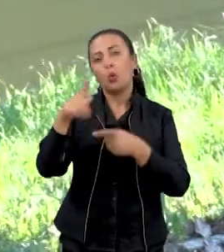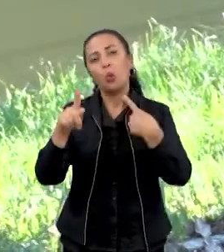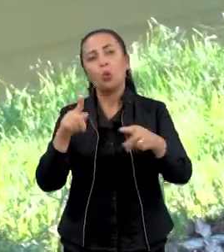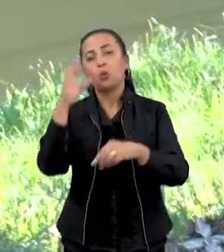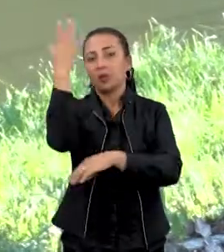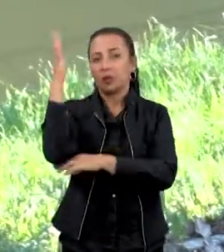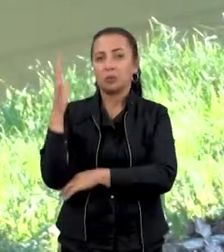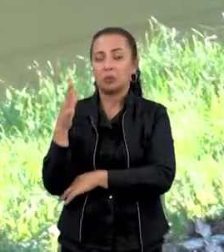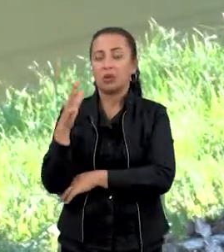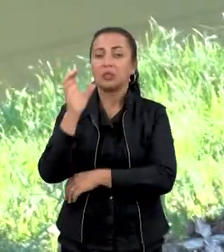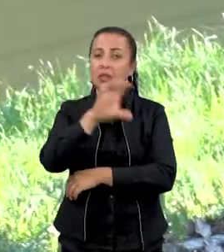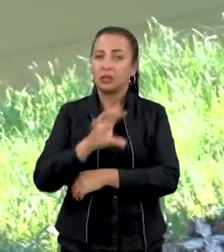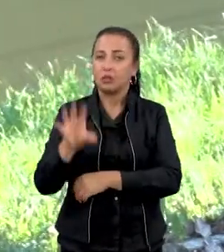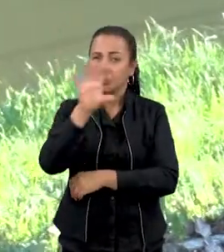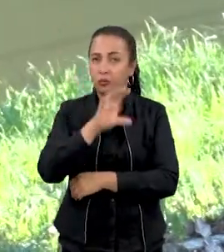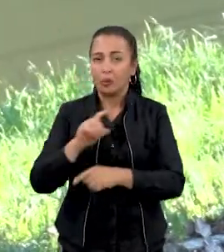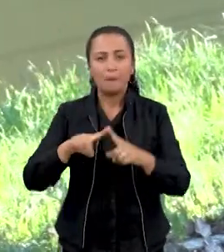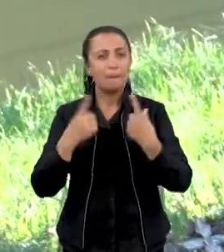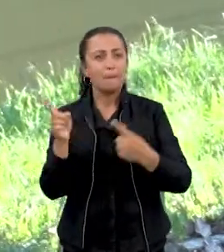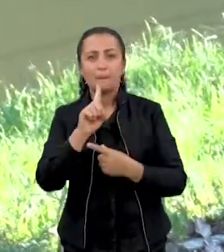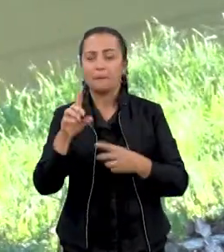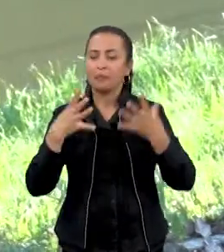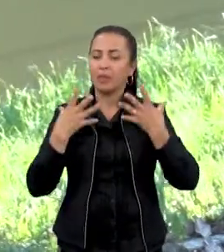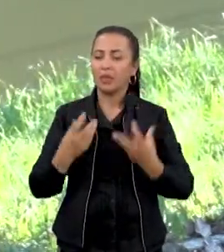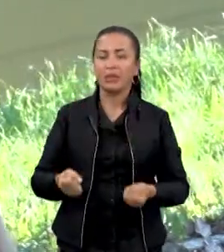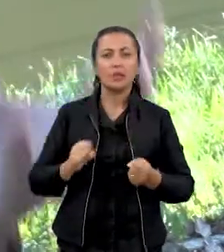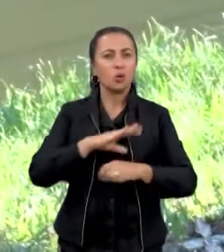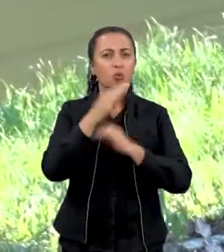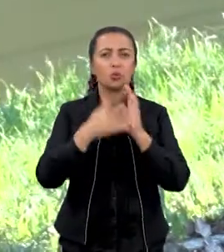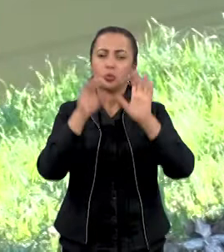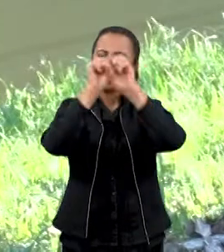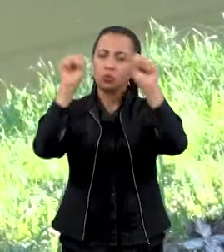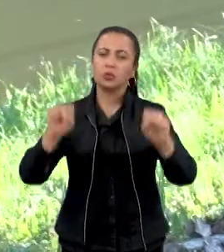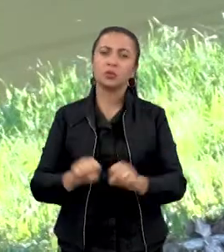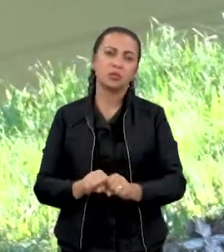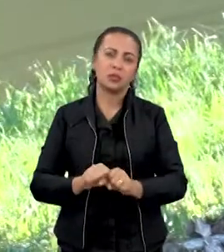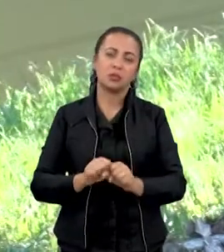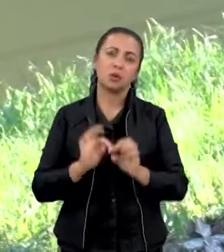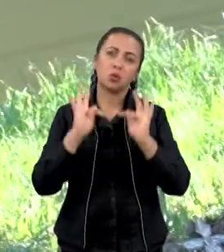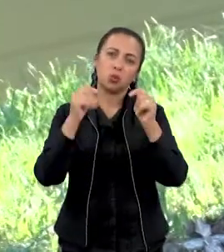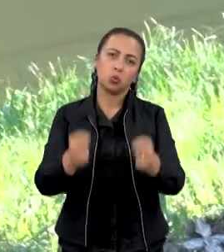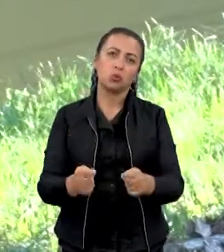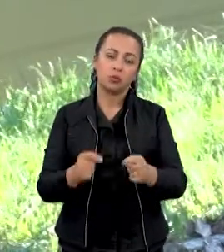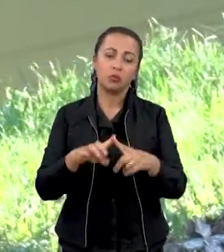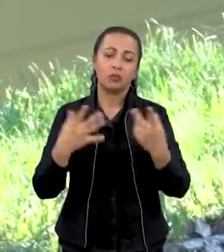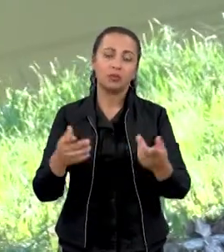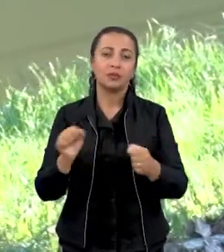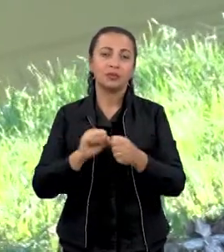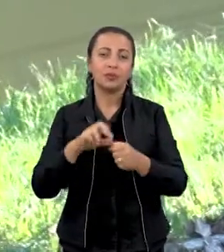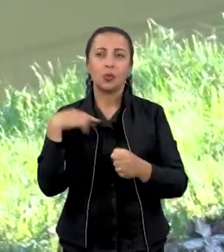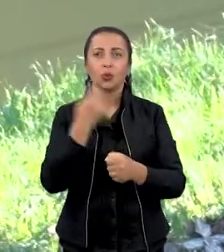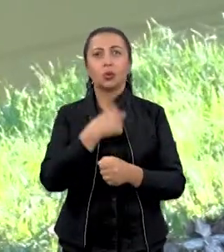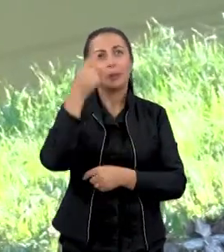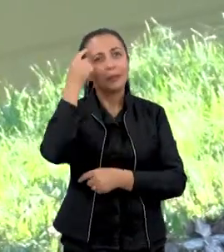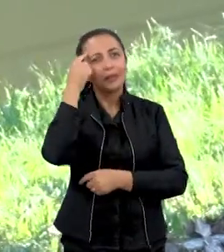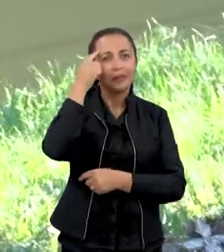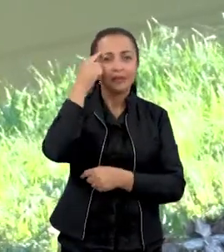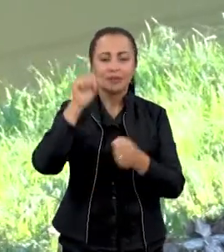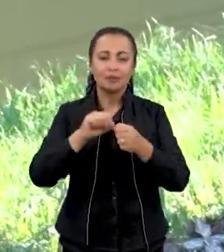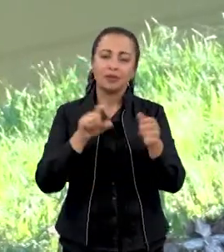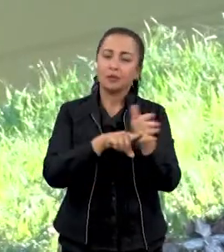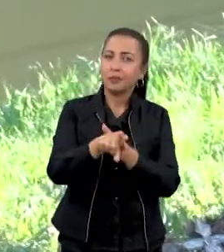espécies nativas. E ela não aceita de todo o sistema como um todo. Então isso foi que fez com que a gente